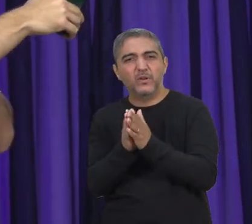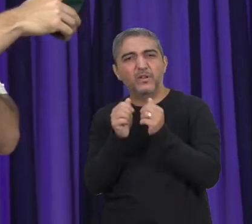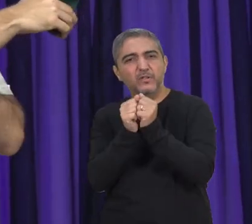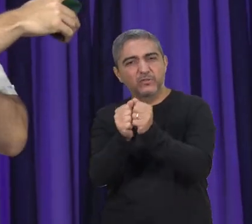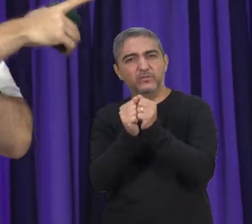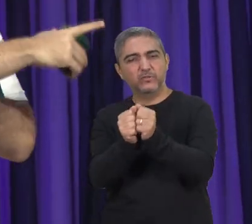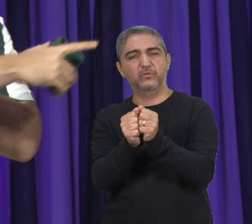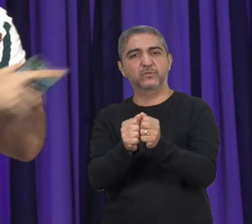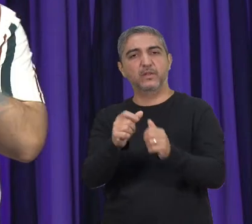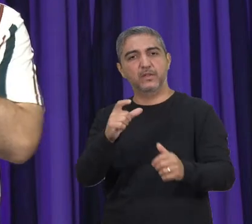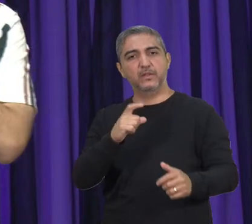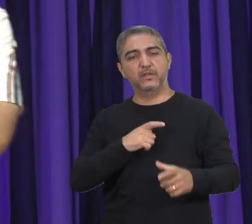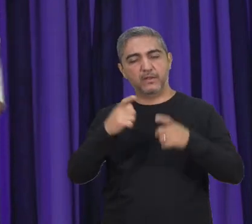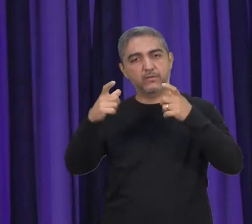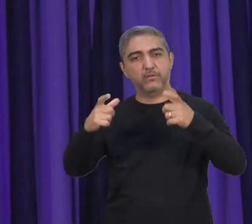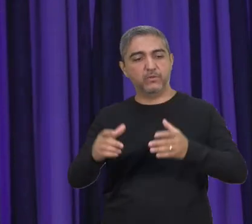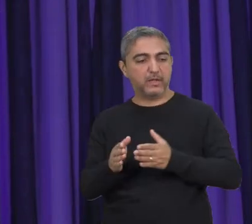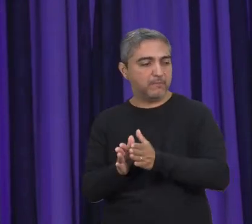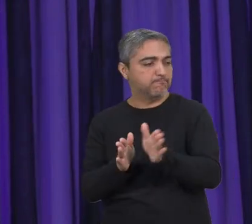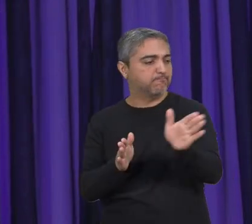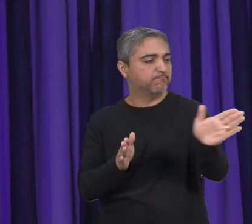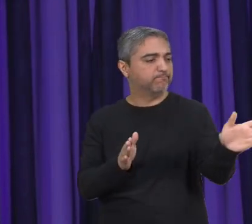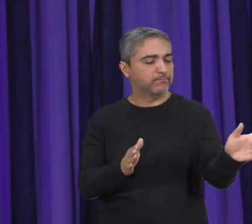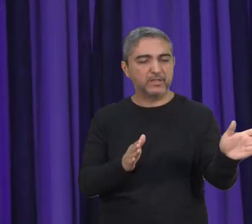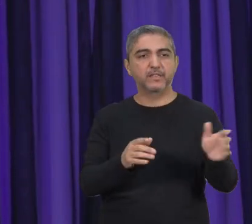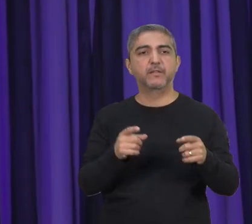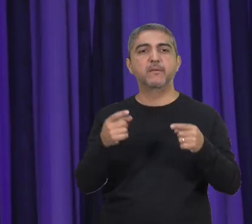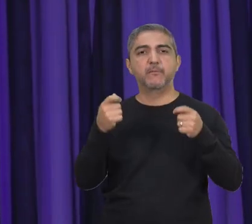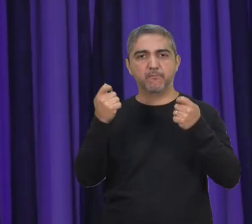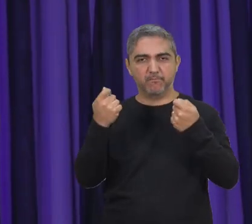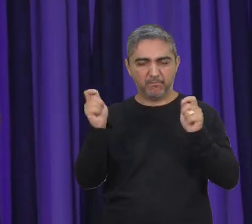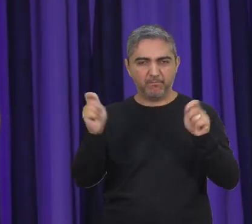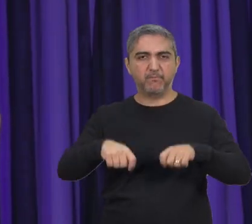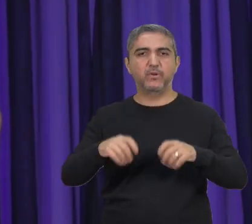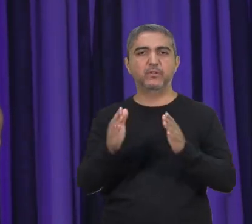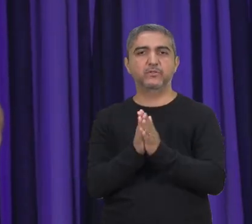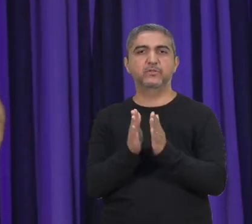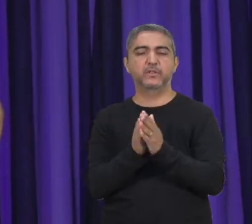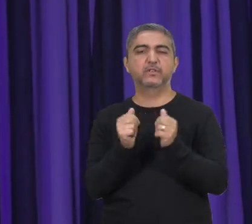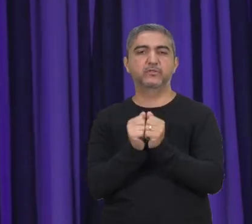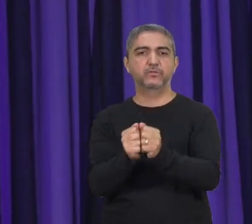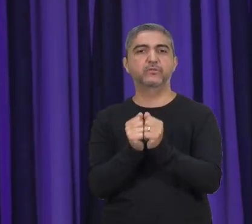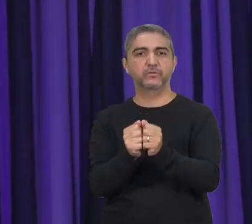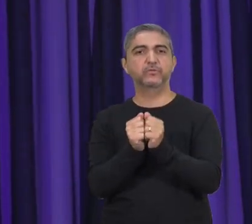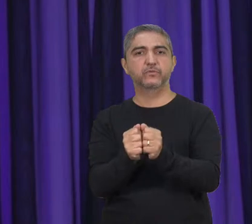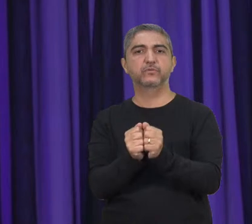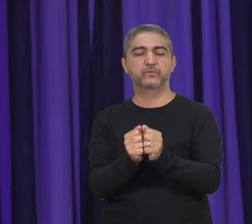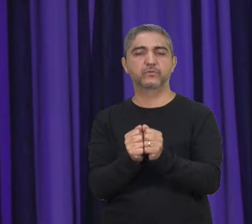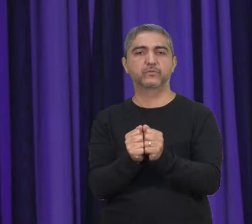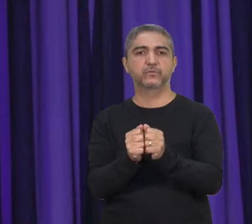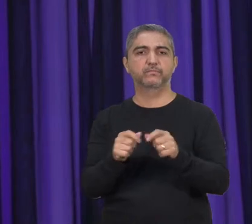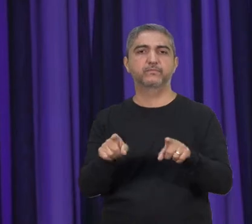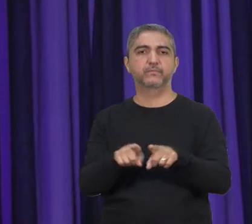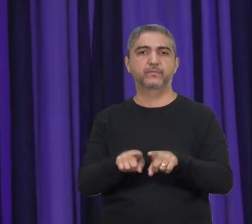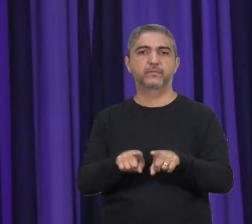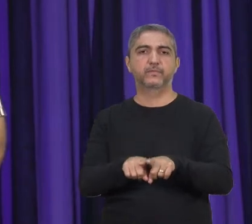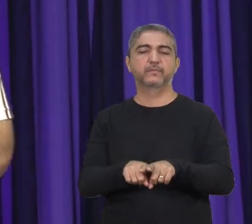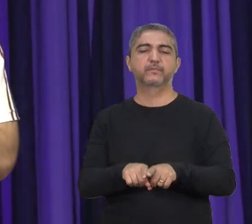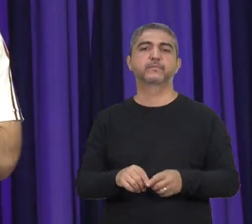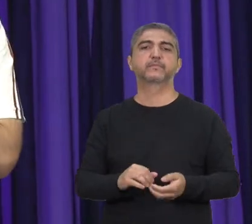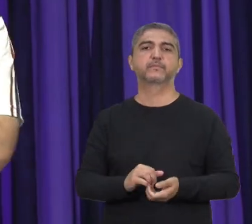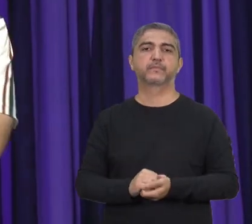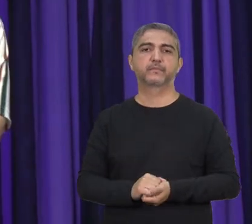dessa cruz aqui à minha esquerda. Então se dirija ali após o encerramento do culto para você receber ali